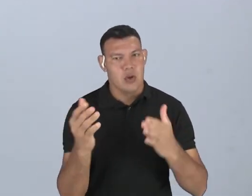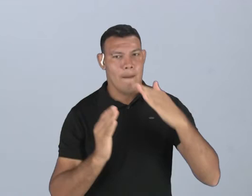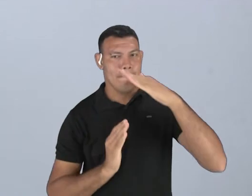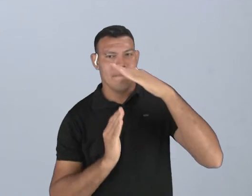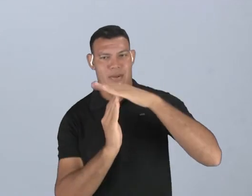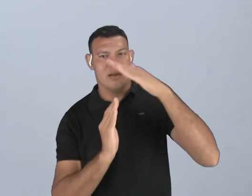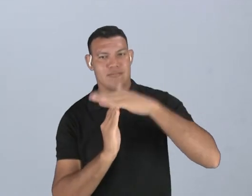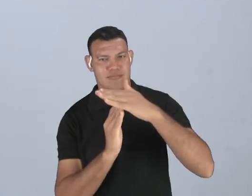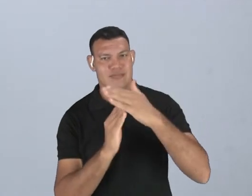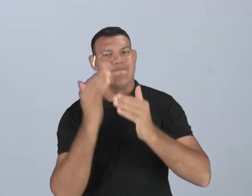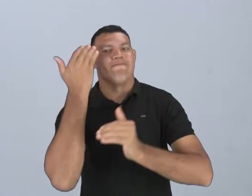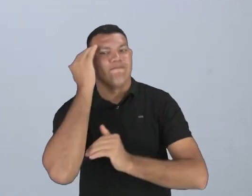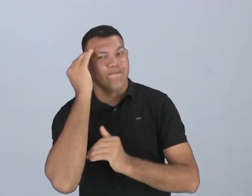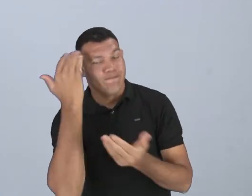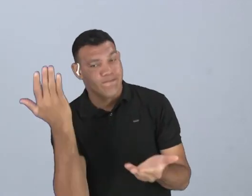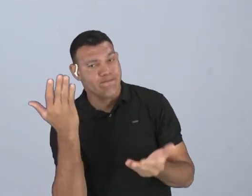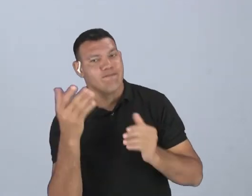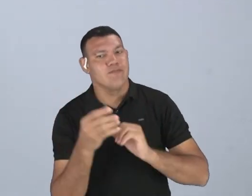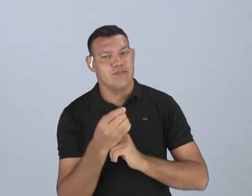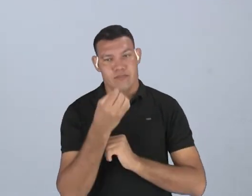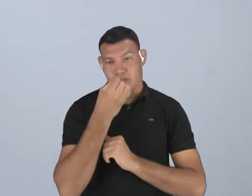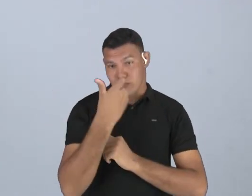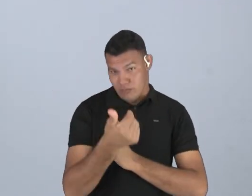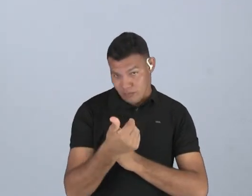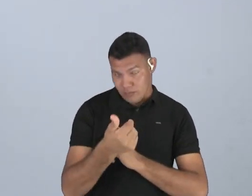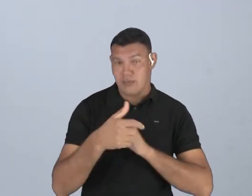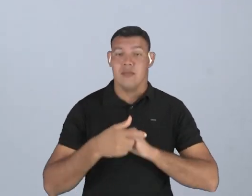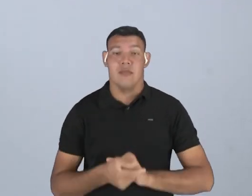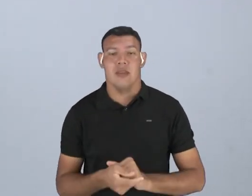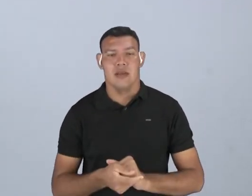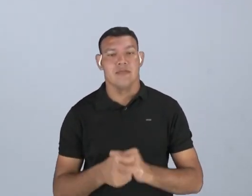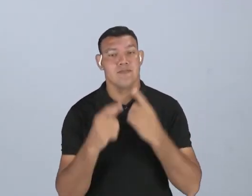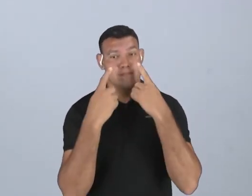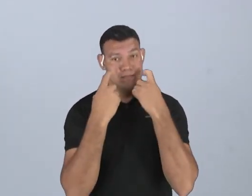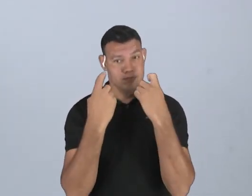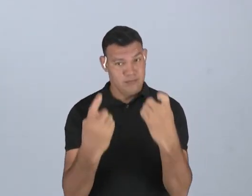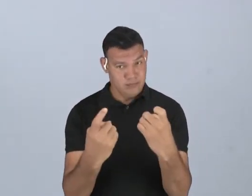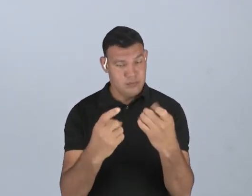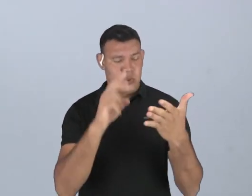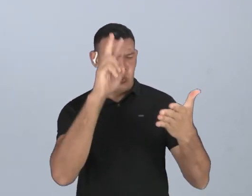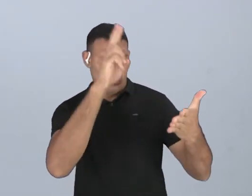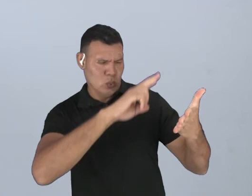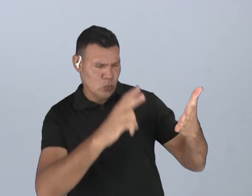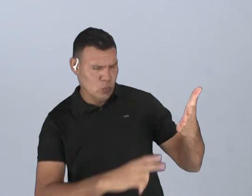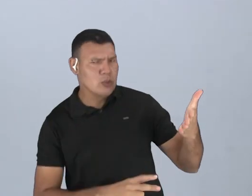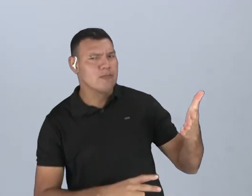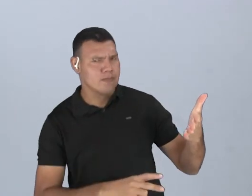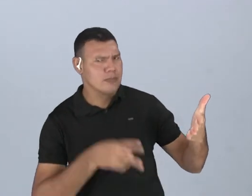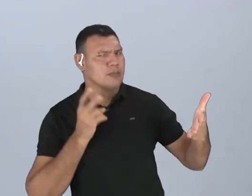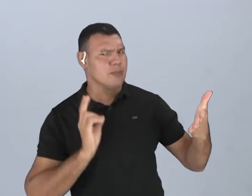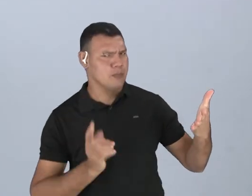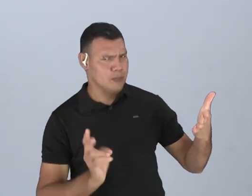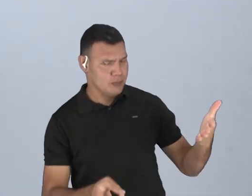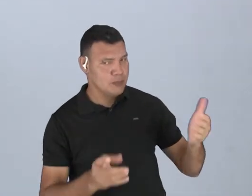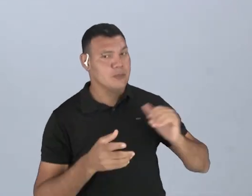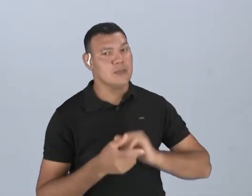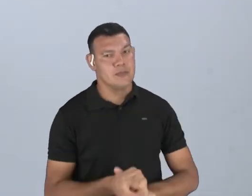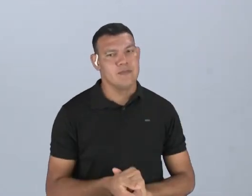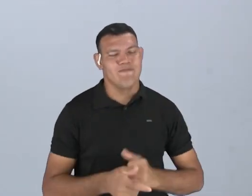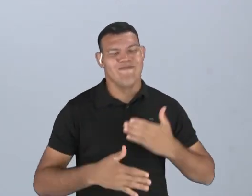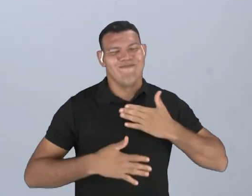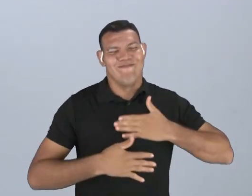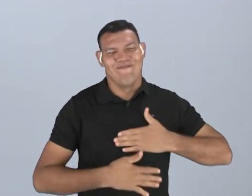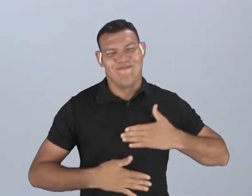bom entendimento, tá bom? Então é muito interessante que você leia sempre que puder, com prazer, e